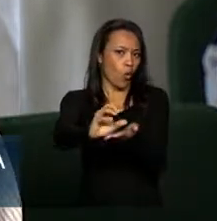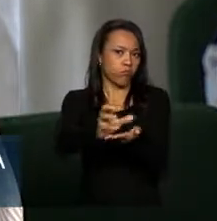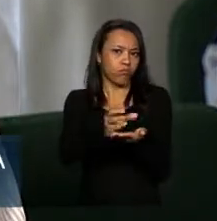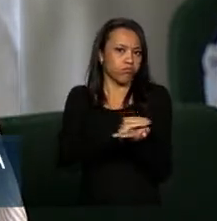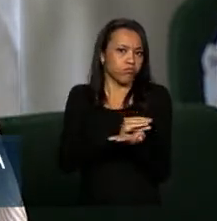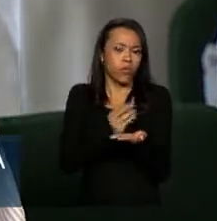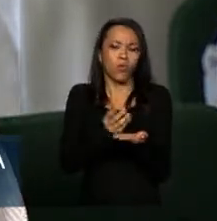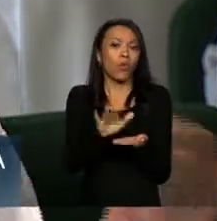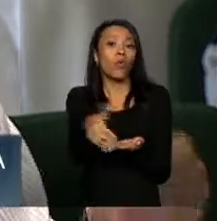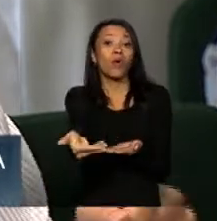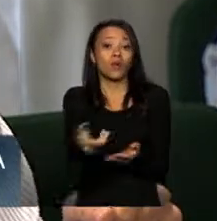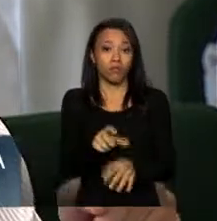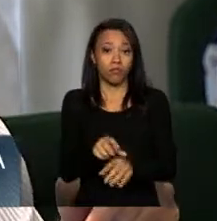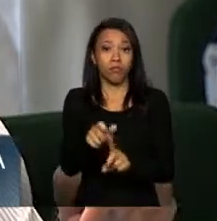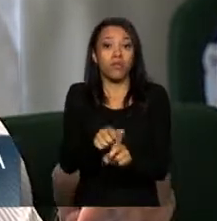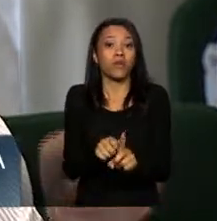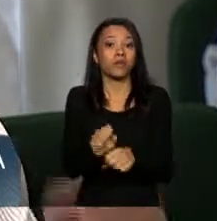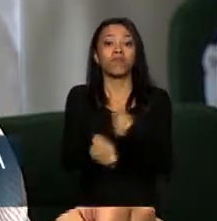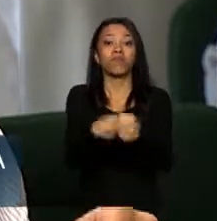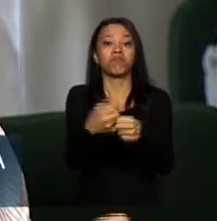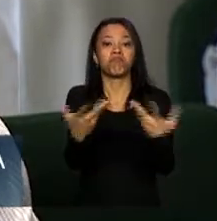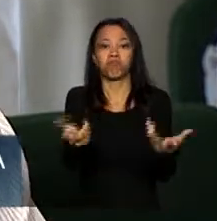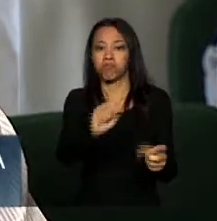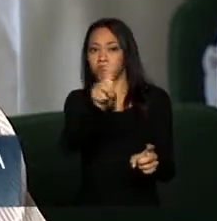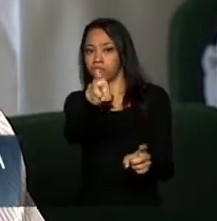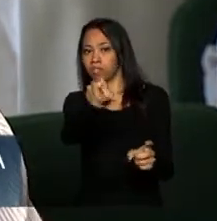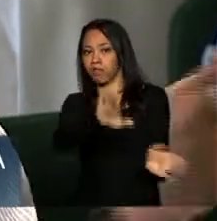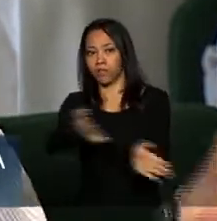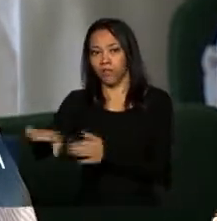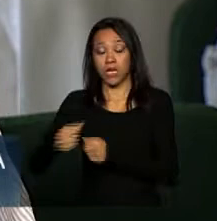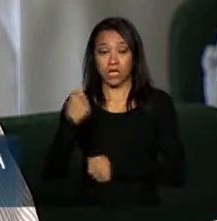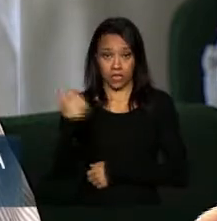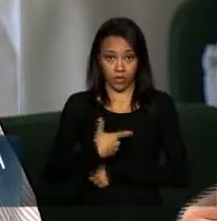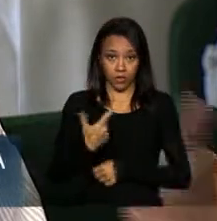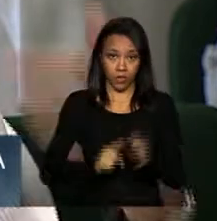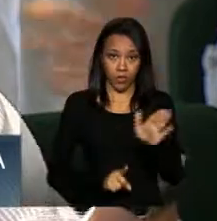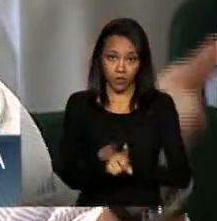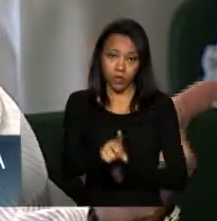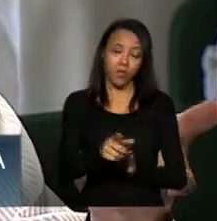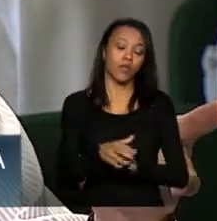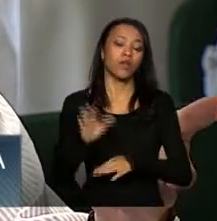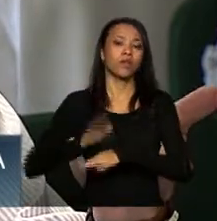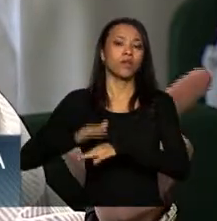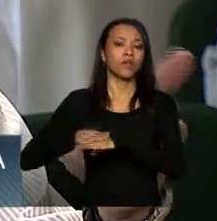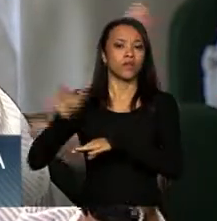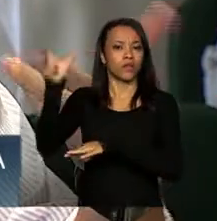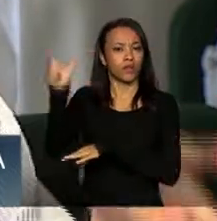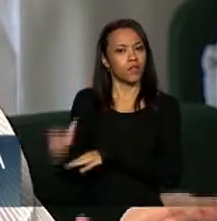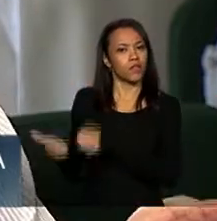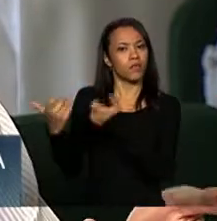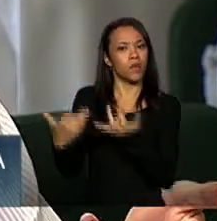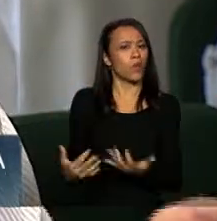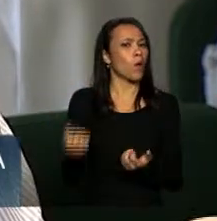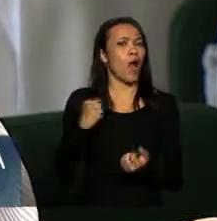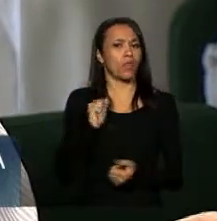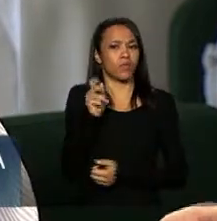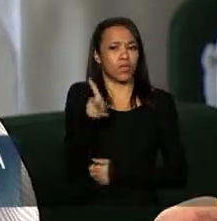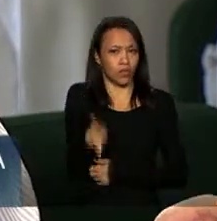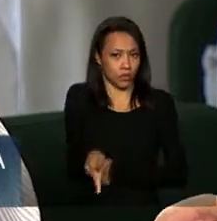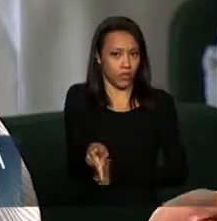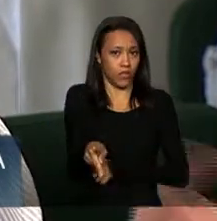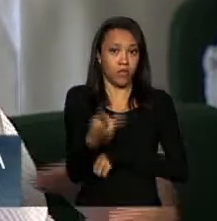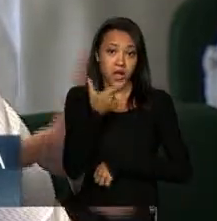pergunta. A segunda, queria que o senhor detalhasse, por gentileza, o que o Brock falou sobre essa aposentadoria para os